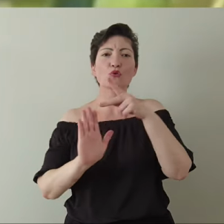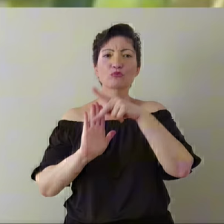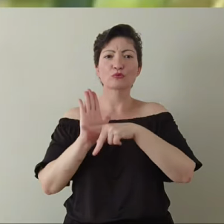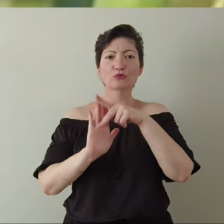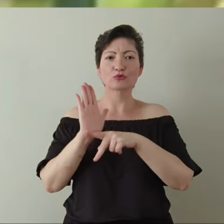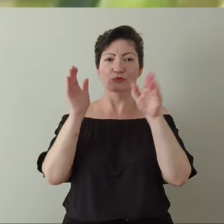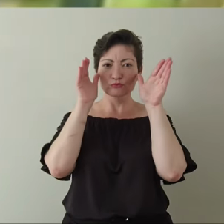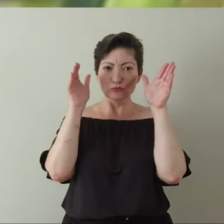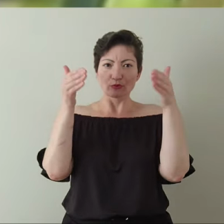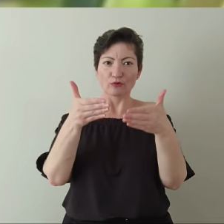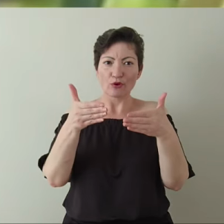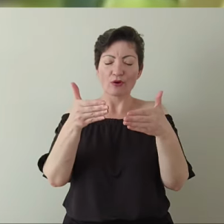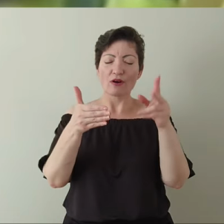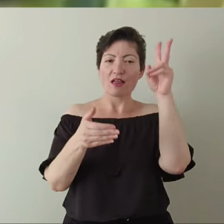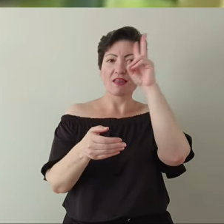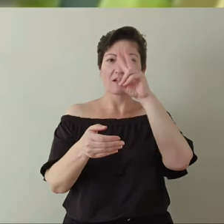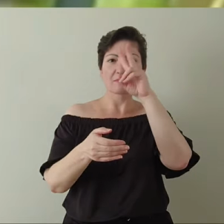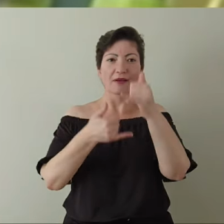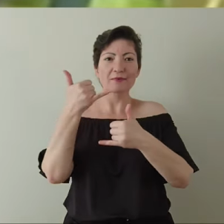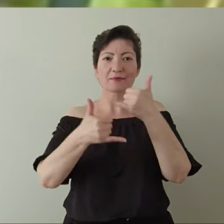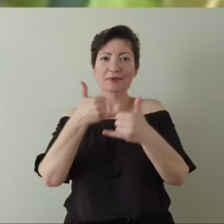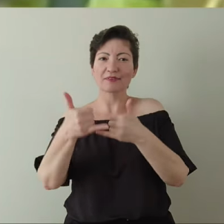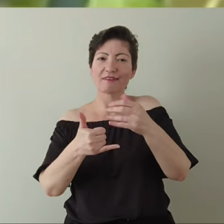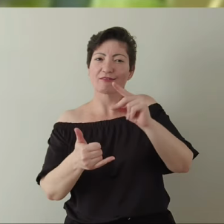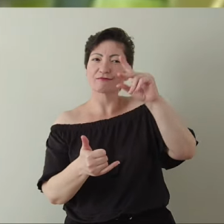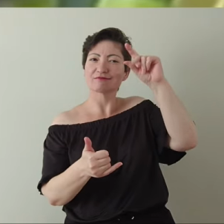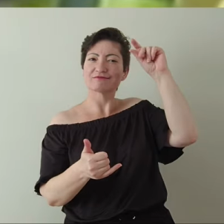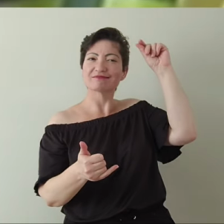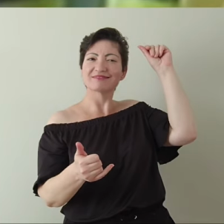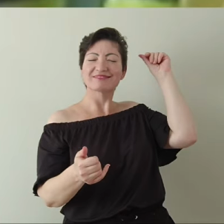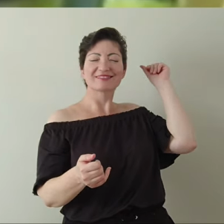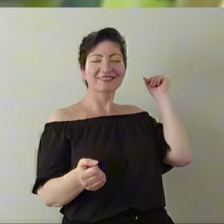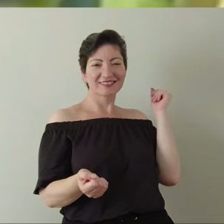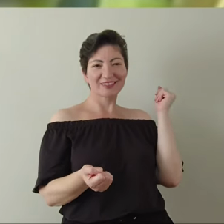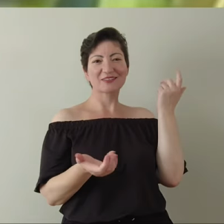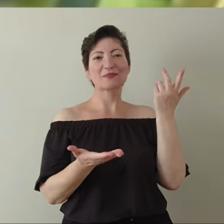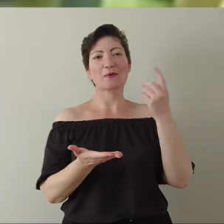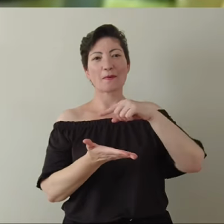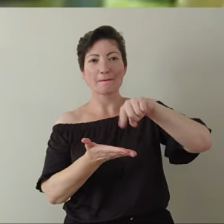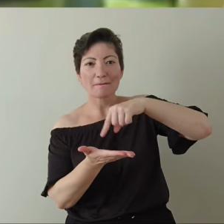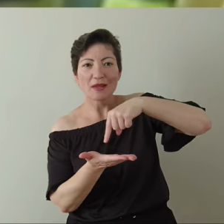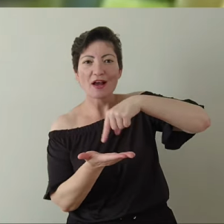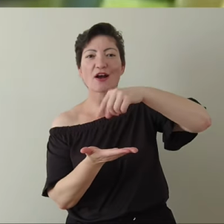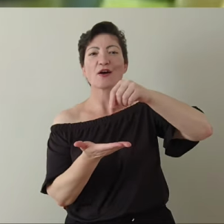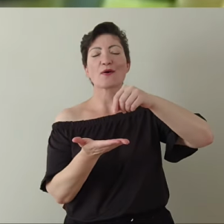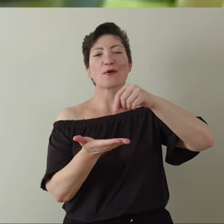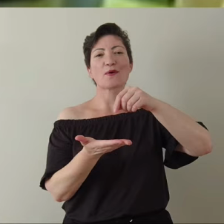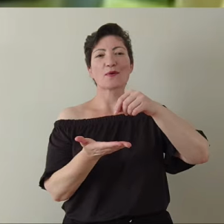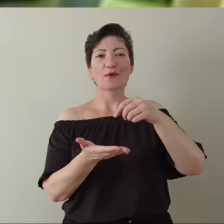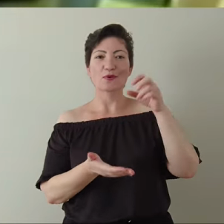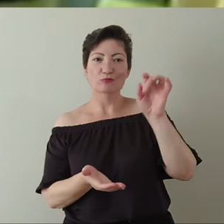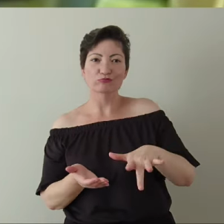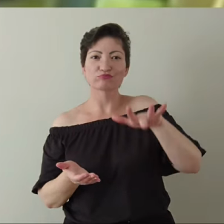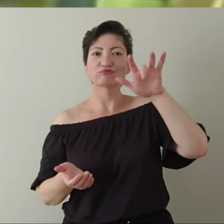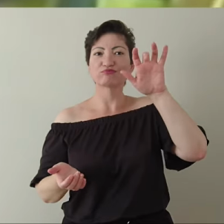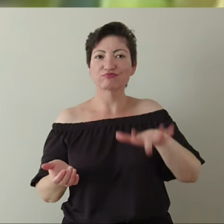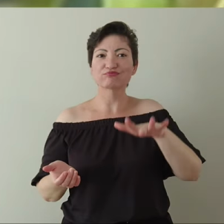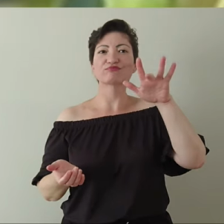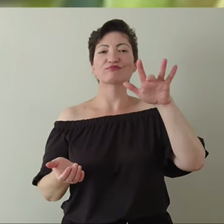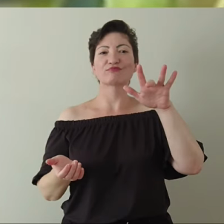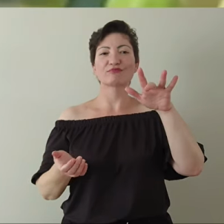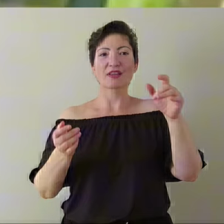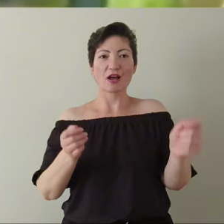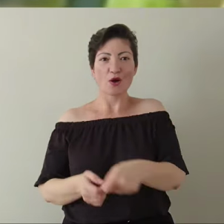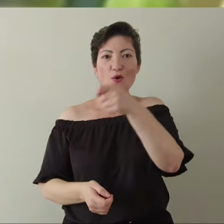foco dele é resgatar os brinquedos de todos os tempos, né? Que são aqueles brinquedos antigos, o peão, o ioiô,